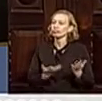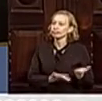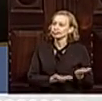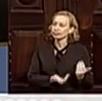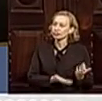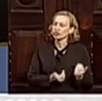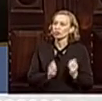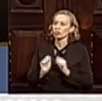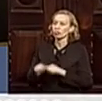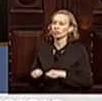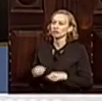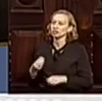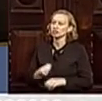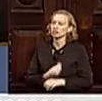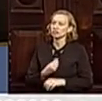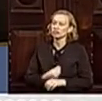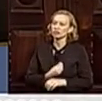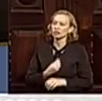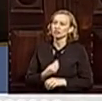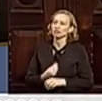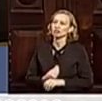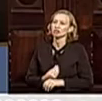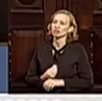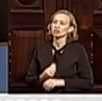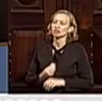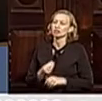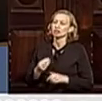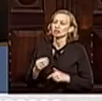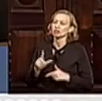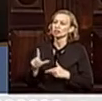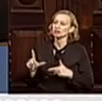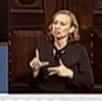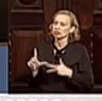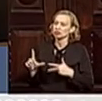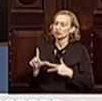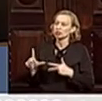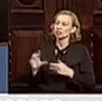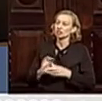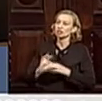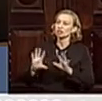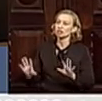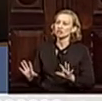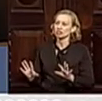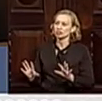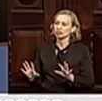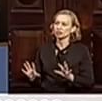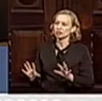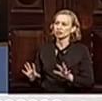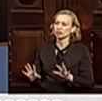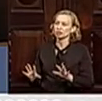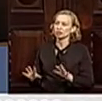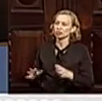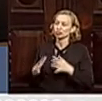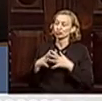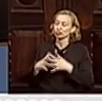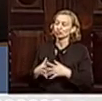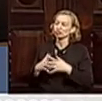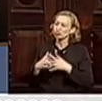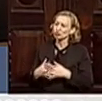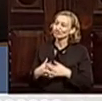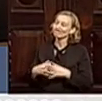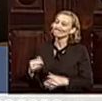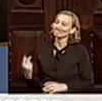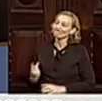possam conviver em um legislativo livre das amarras presentes que confundem o